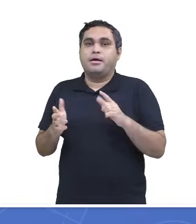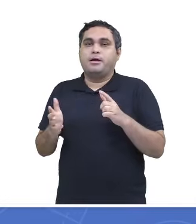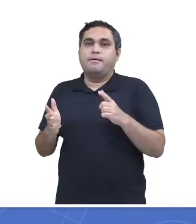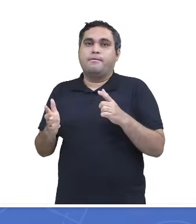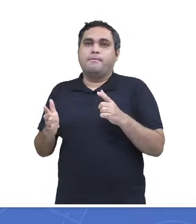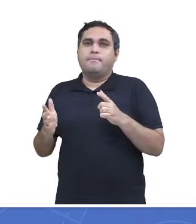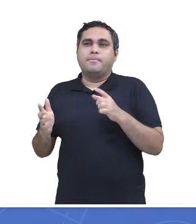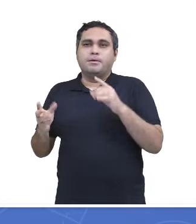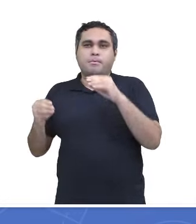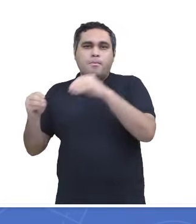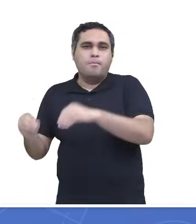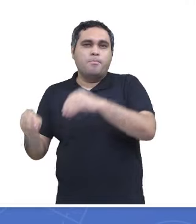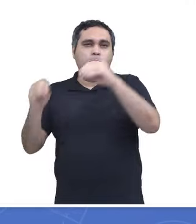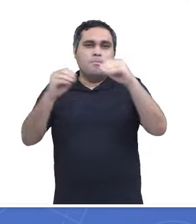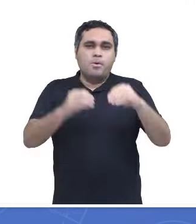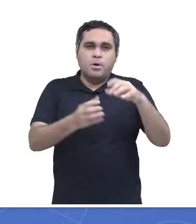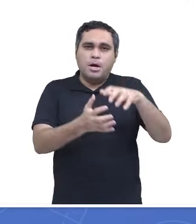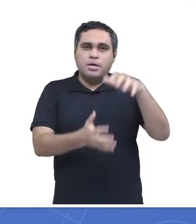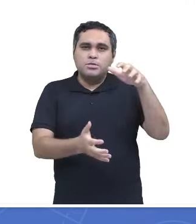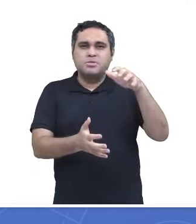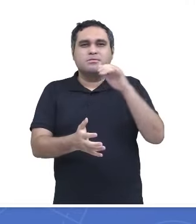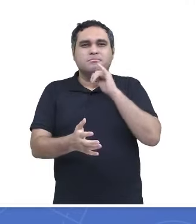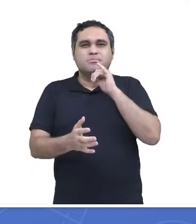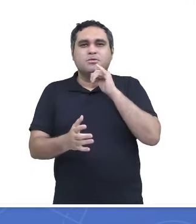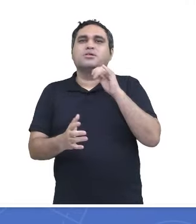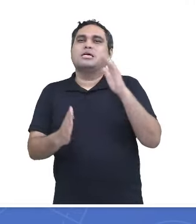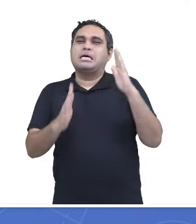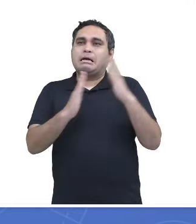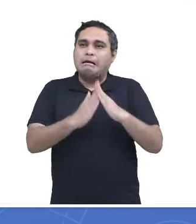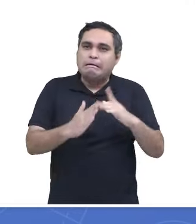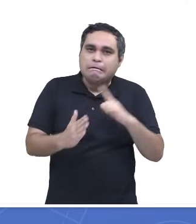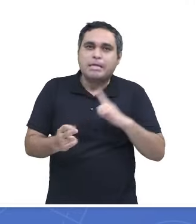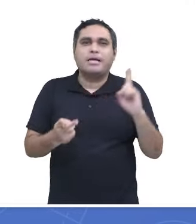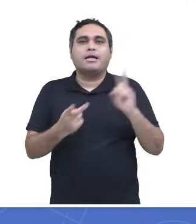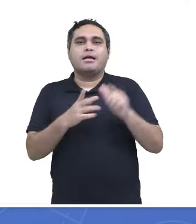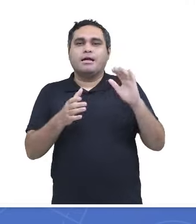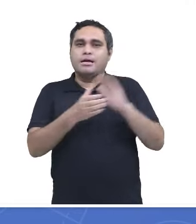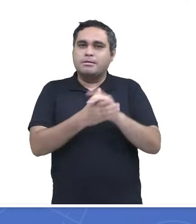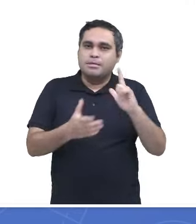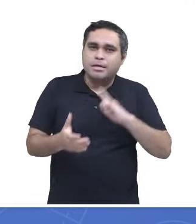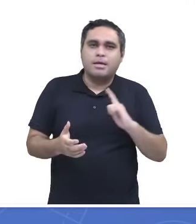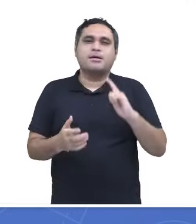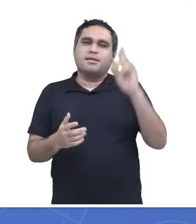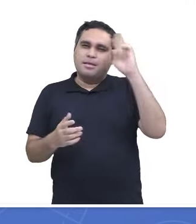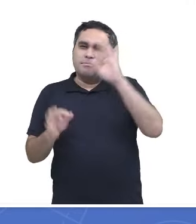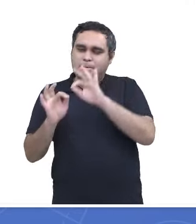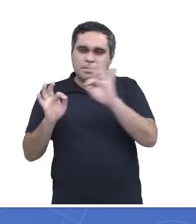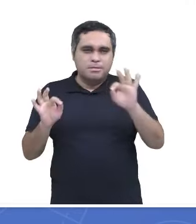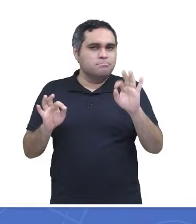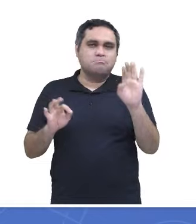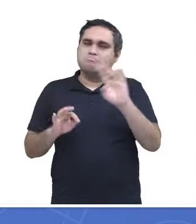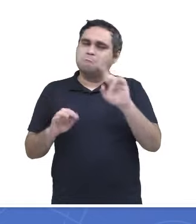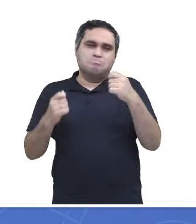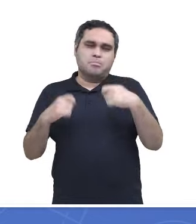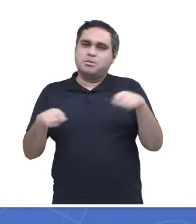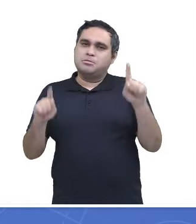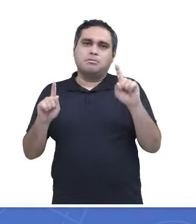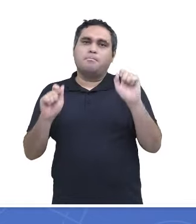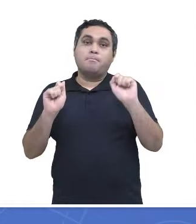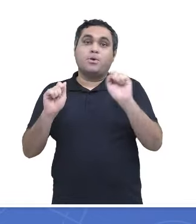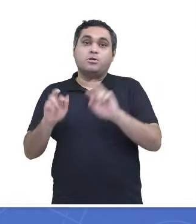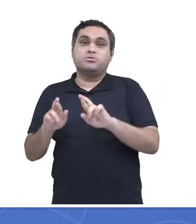passam para a vida adulta naquele processo que nós vimos na questão linear, né? Então, criança,